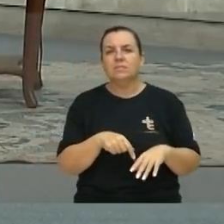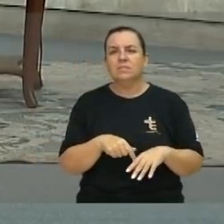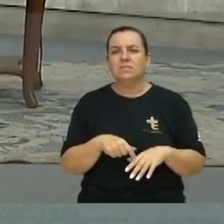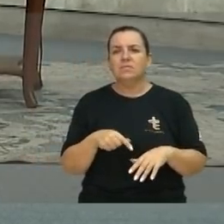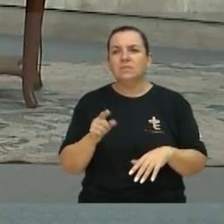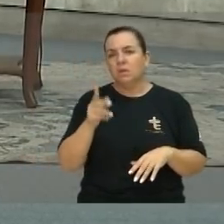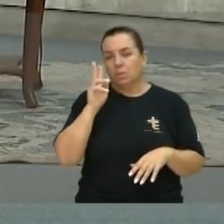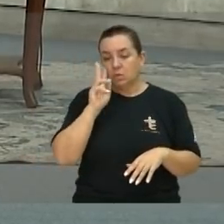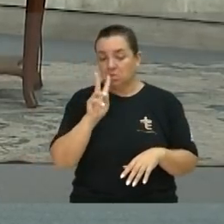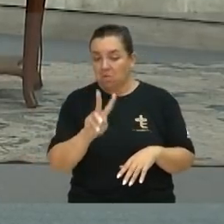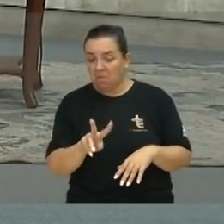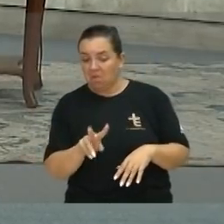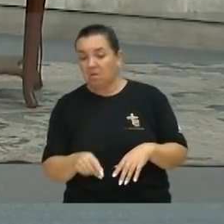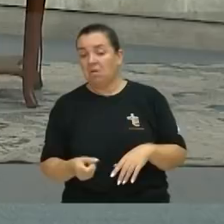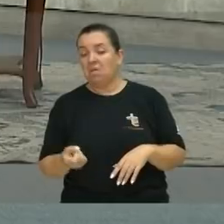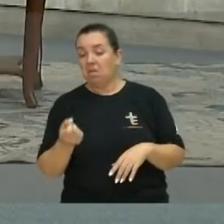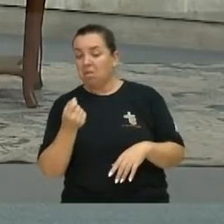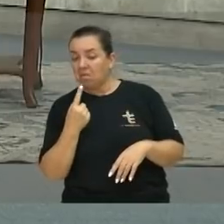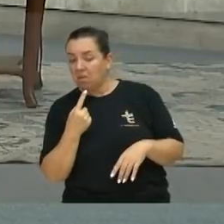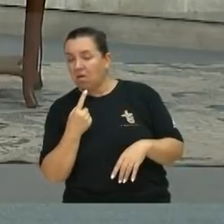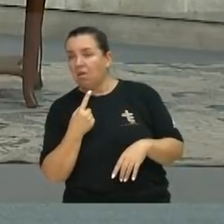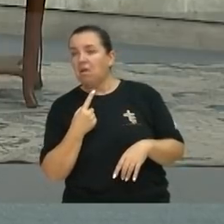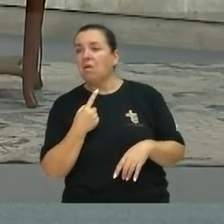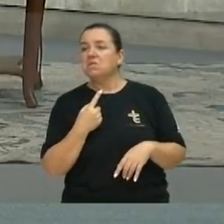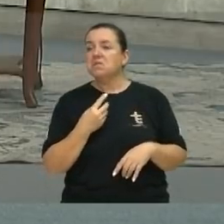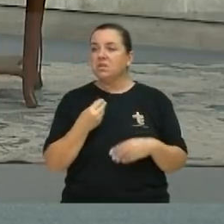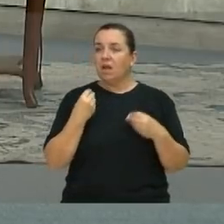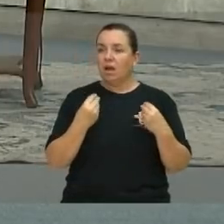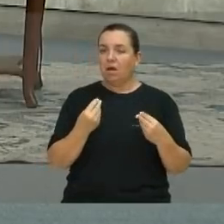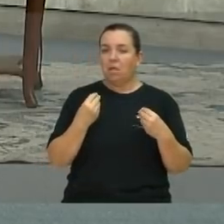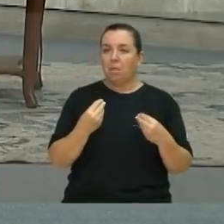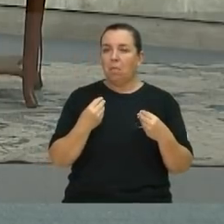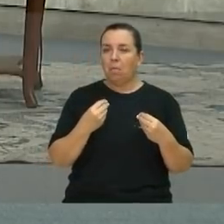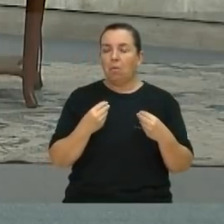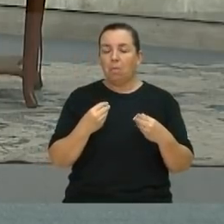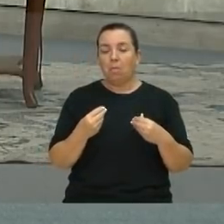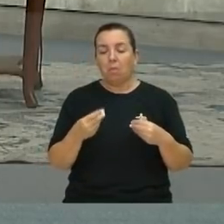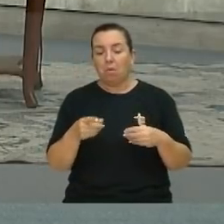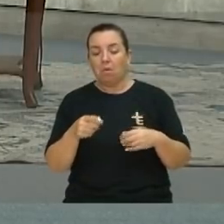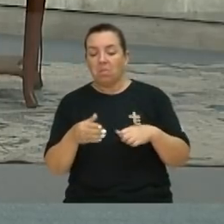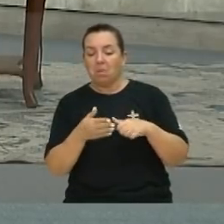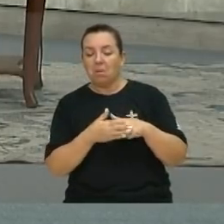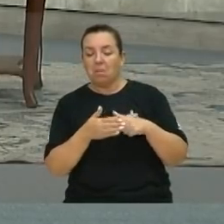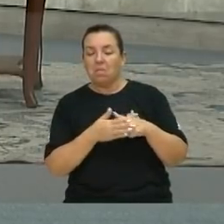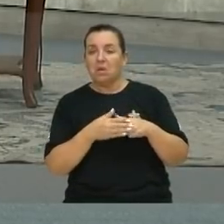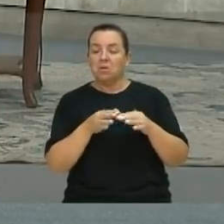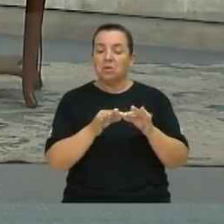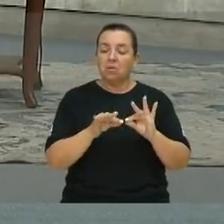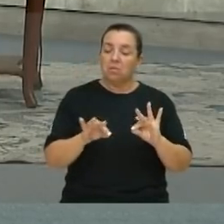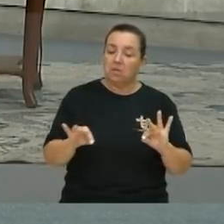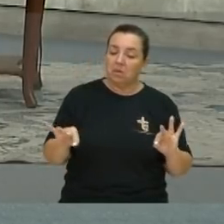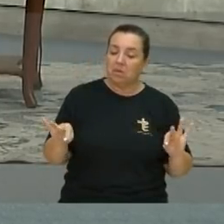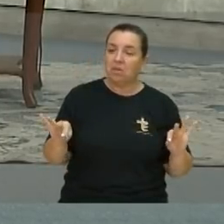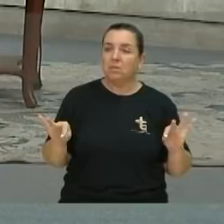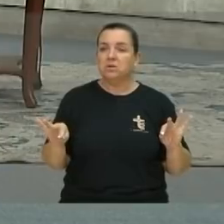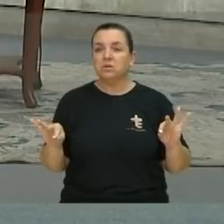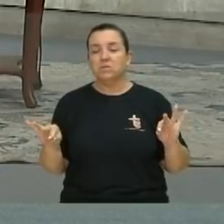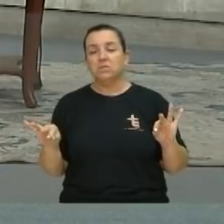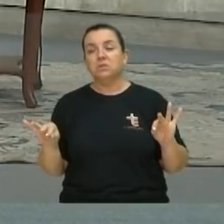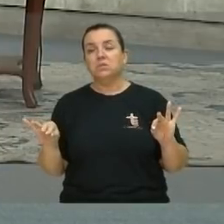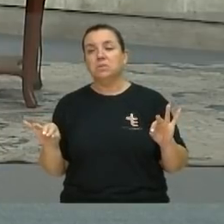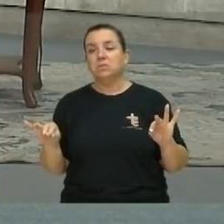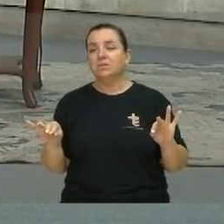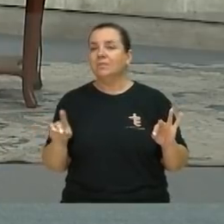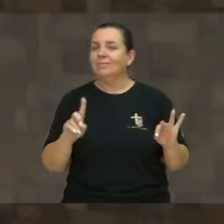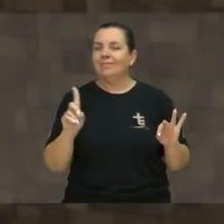contemplar tudo isso dissesse o admirado talvez que nobreza e simplicidade